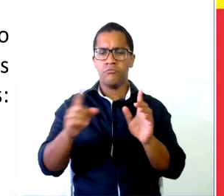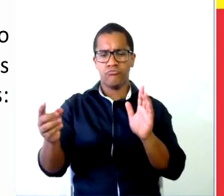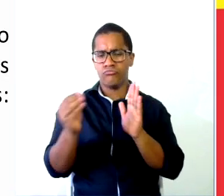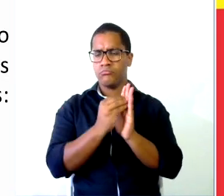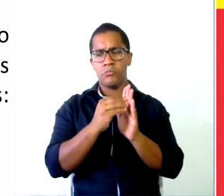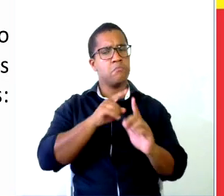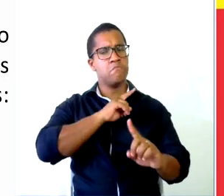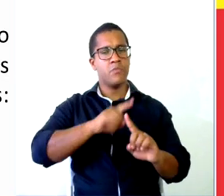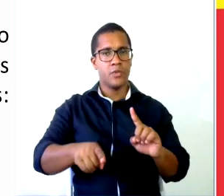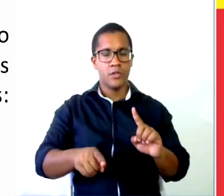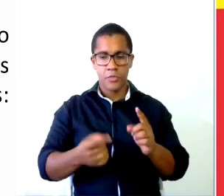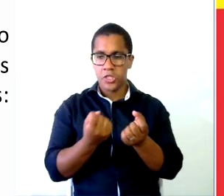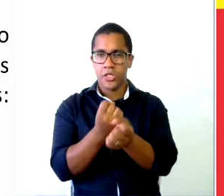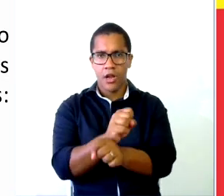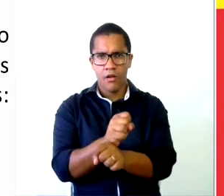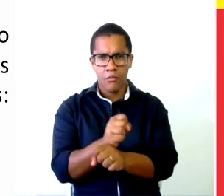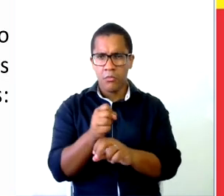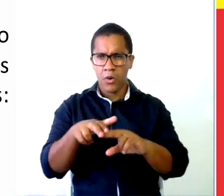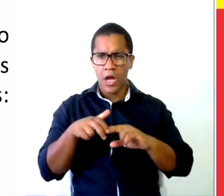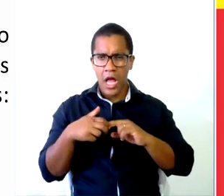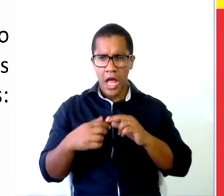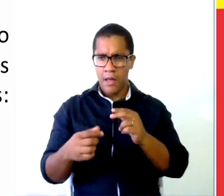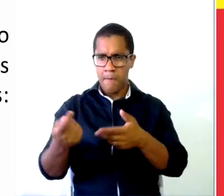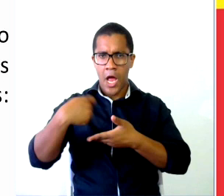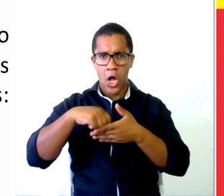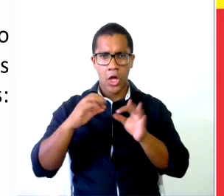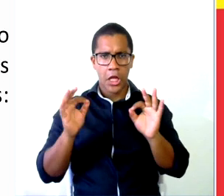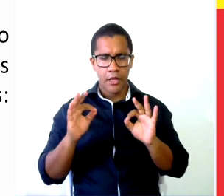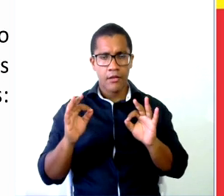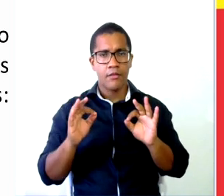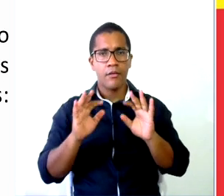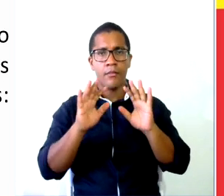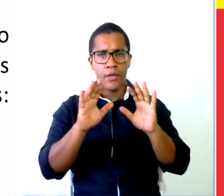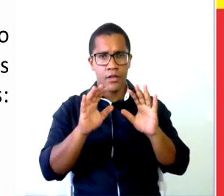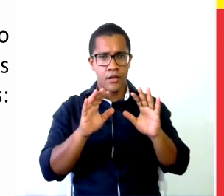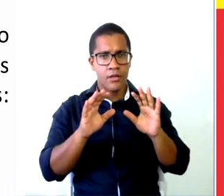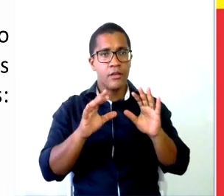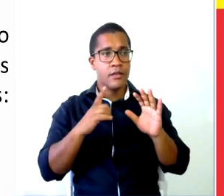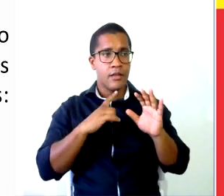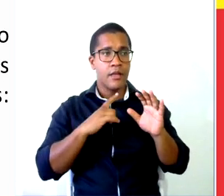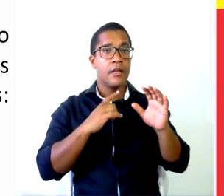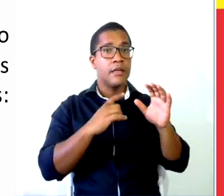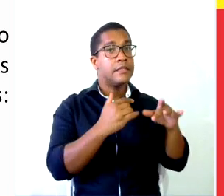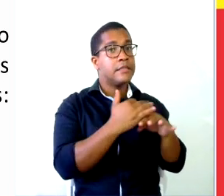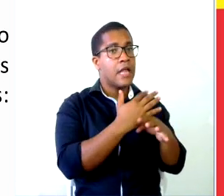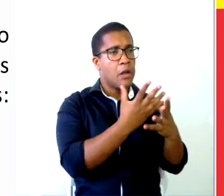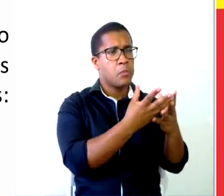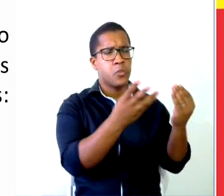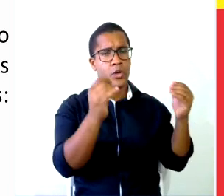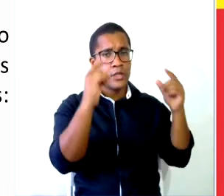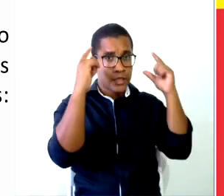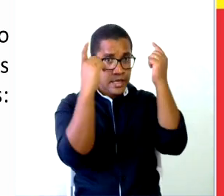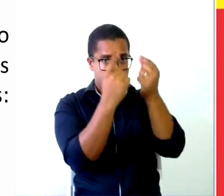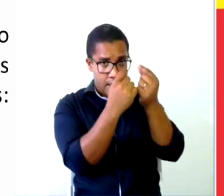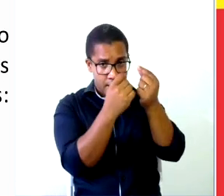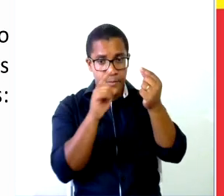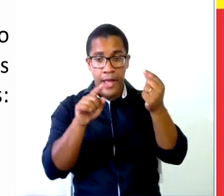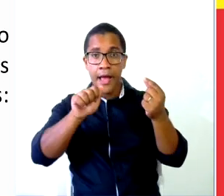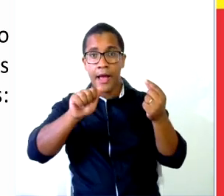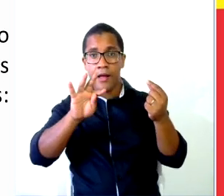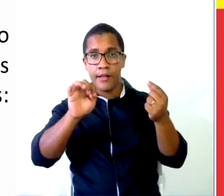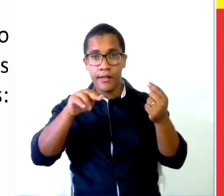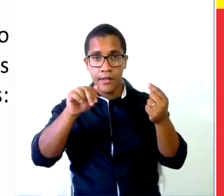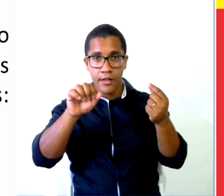pessoal, entre Atenas e as outras cidades gregas. Então, na maioria delas,